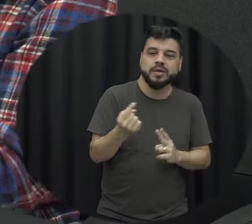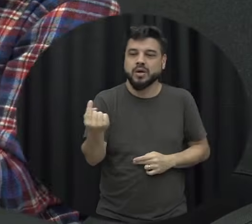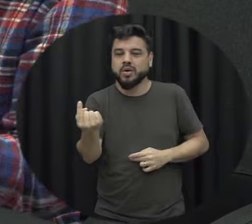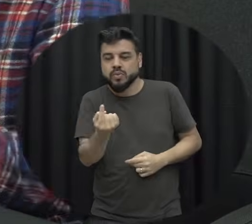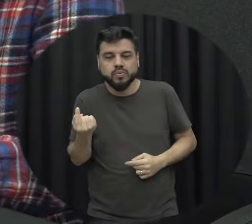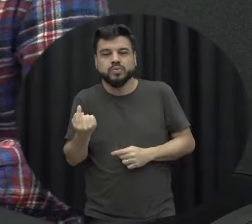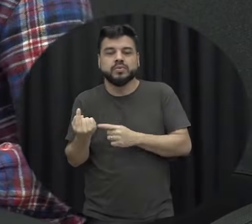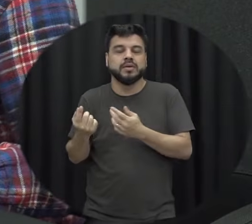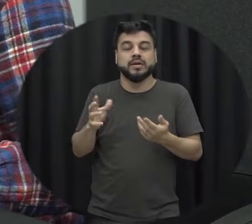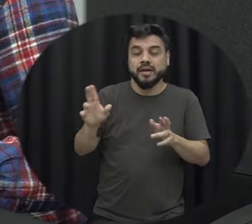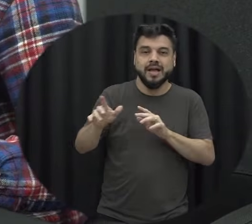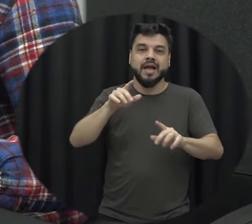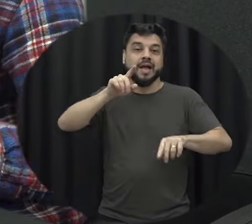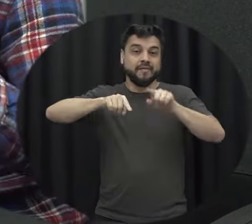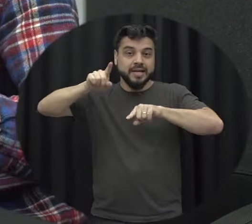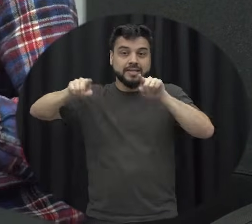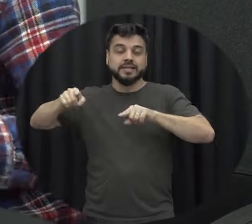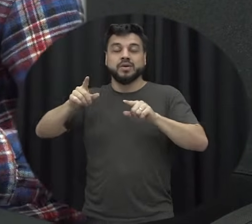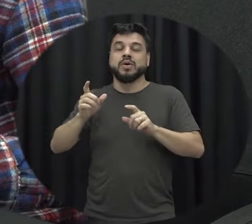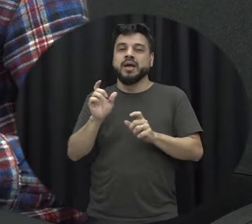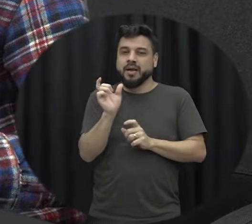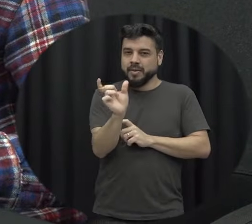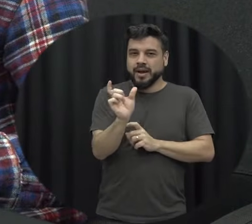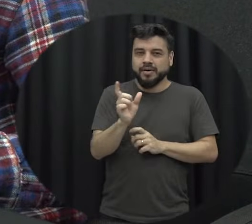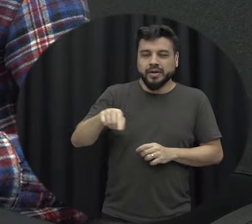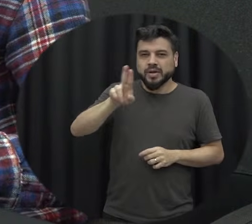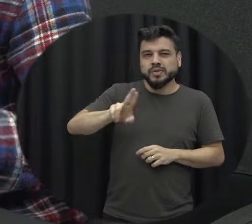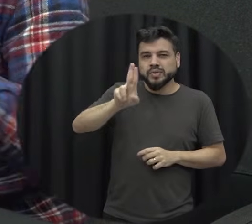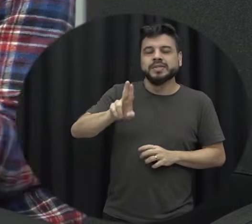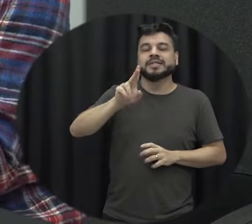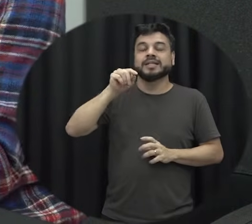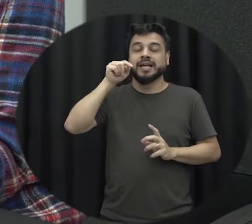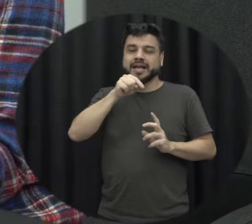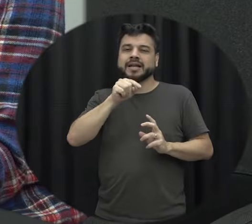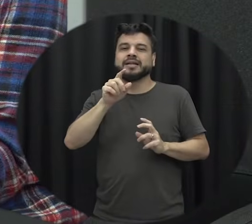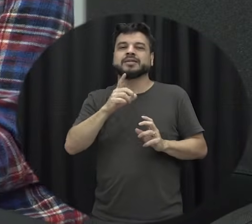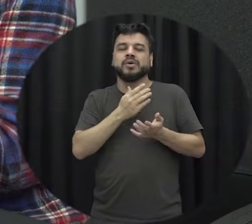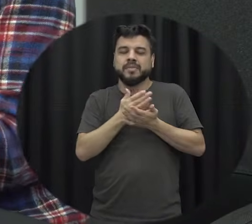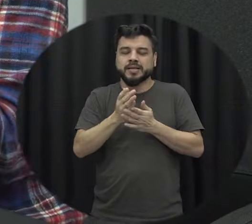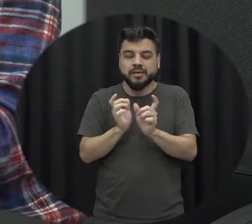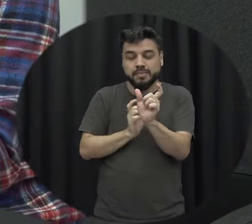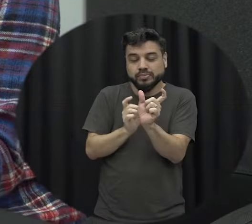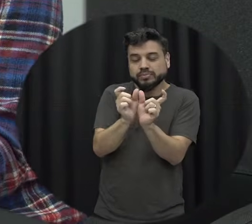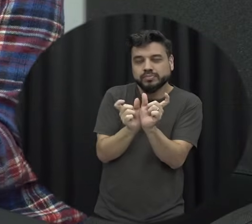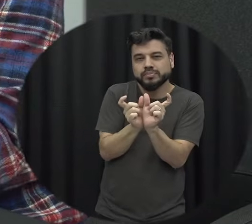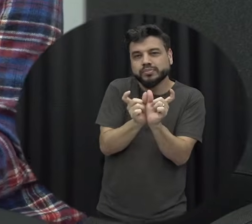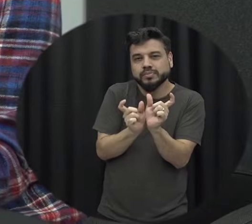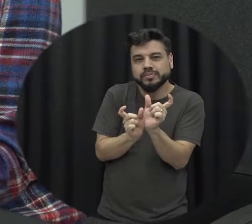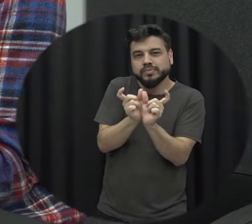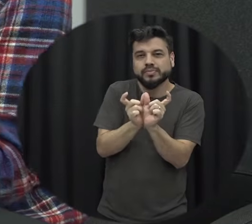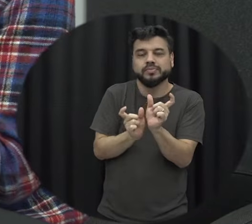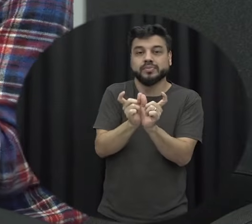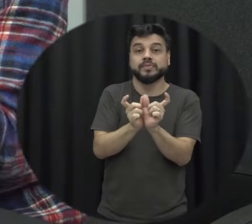gente teria um termo específico, né? Então acho que isso é muito interessante. Veja, uma cultura que não